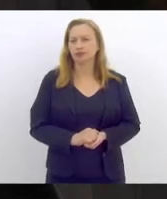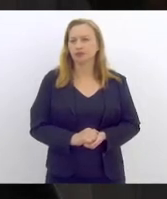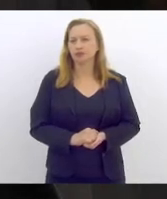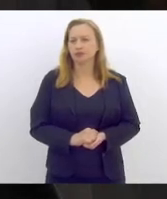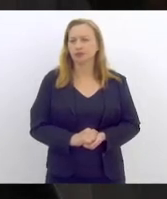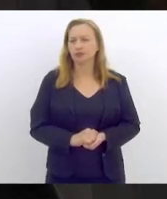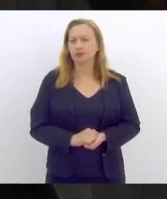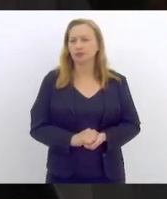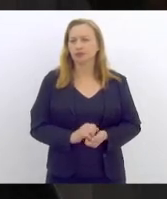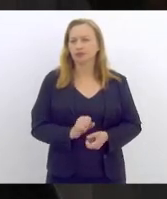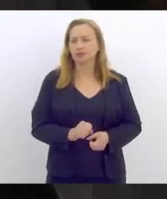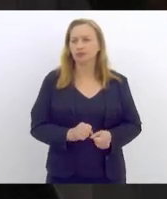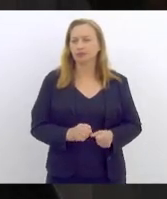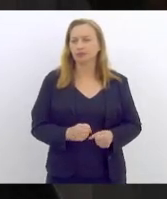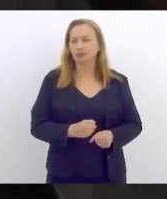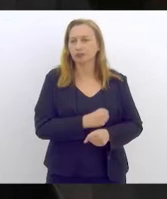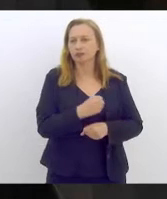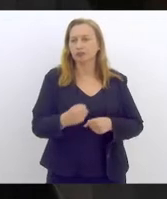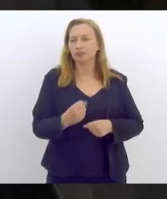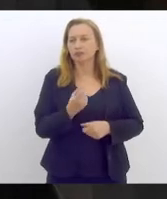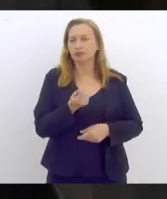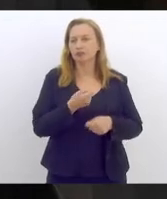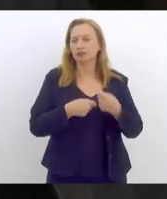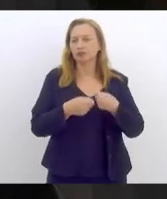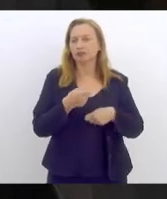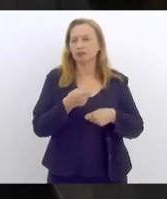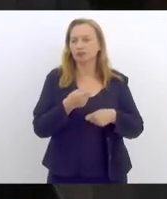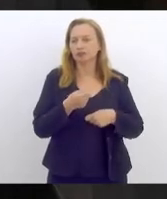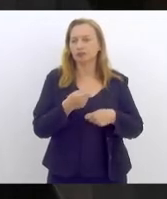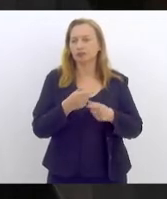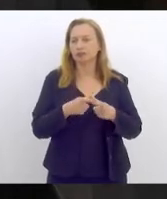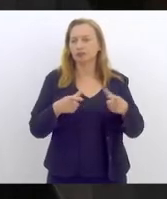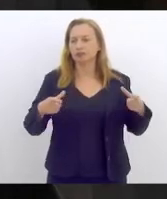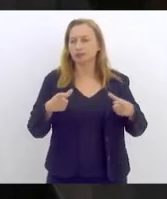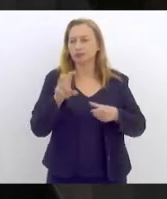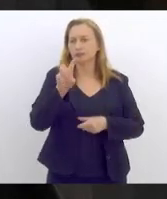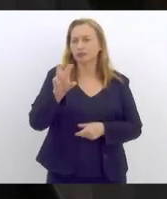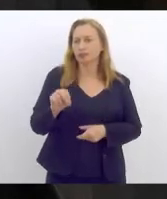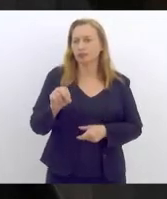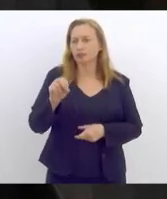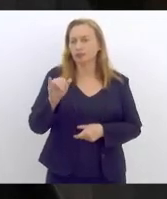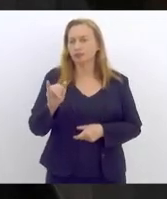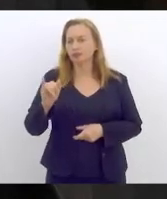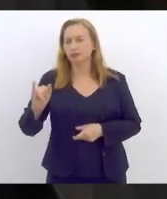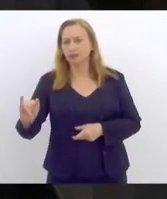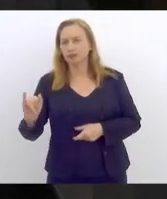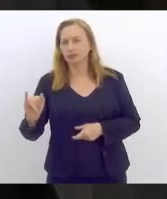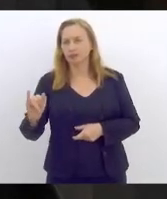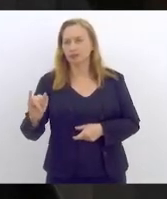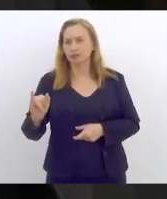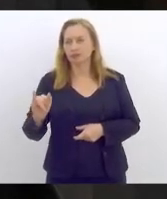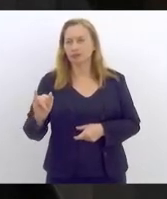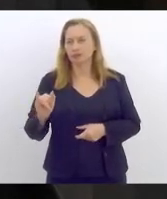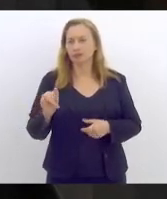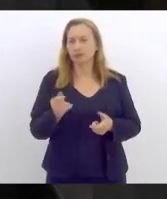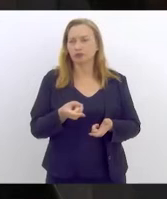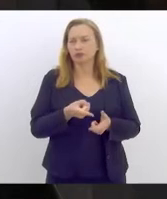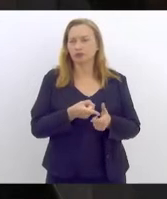econômico altíssimo 50 bilhões de dividendo